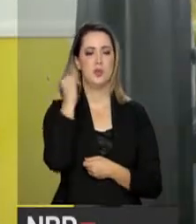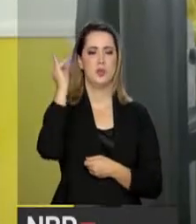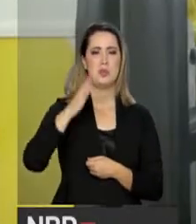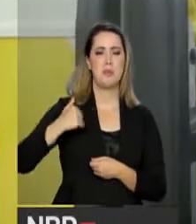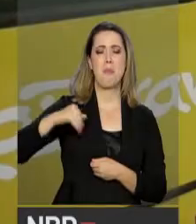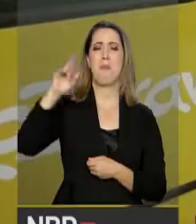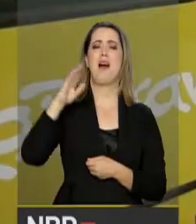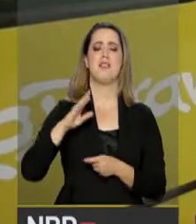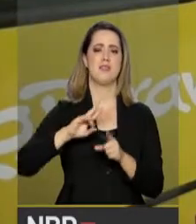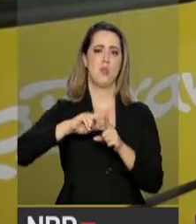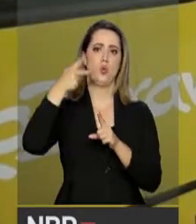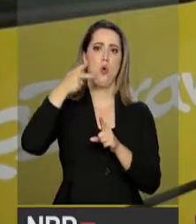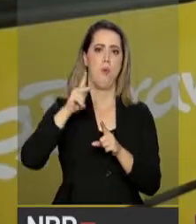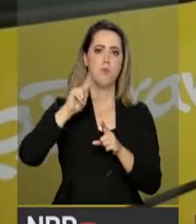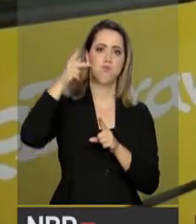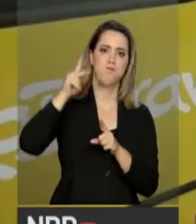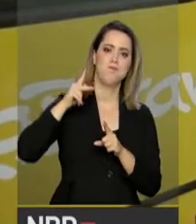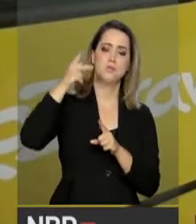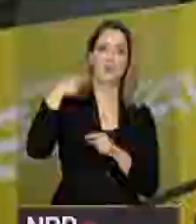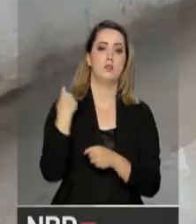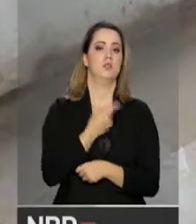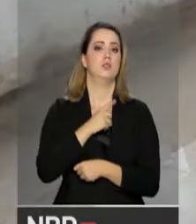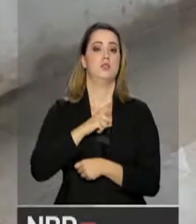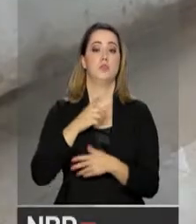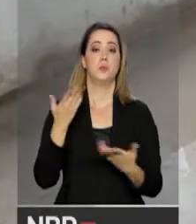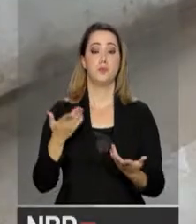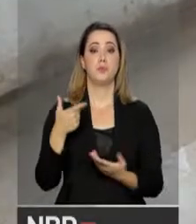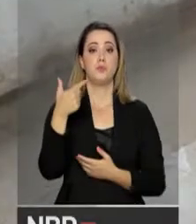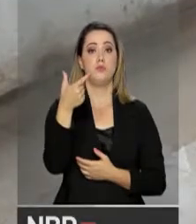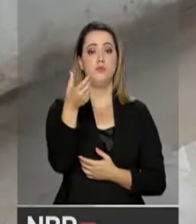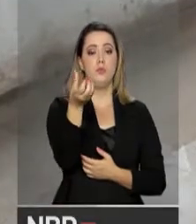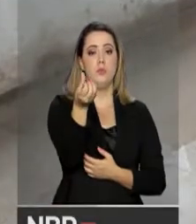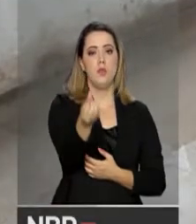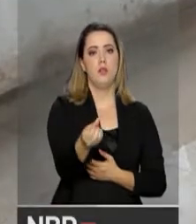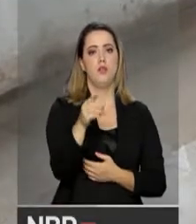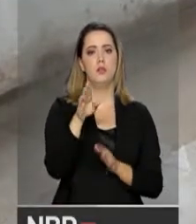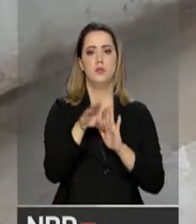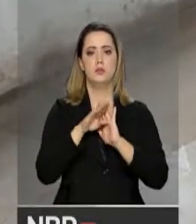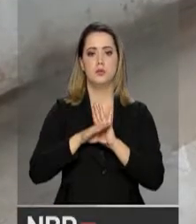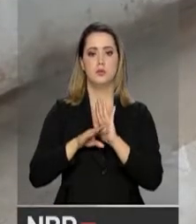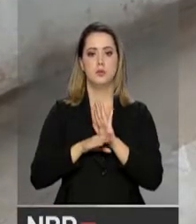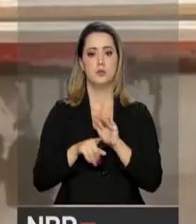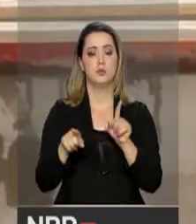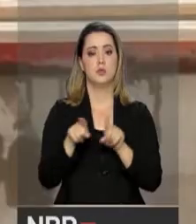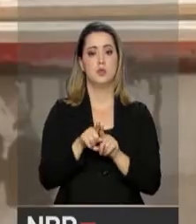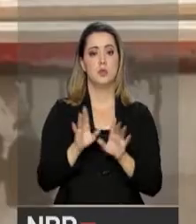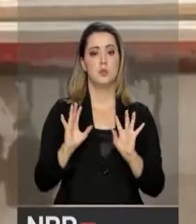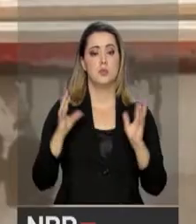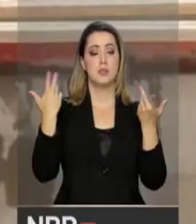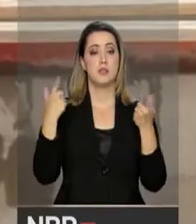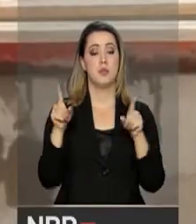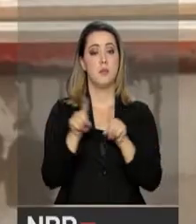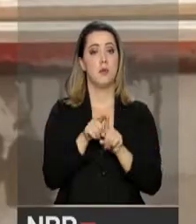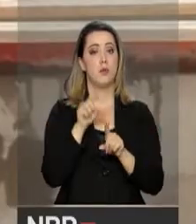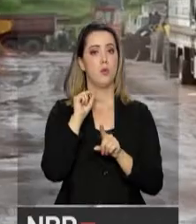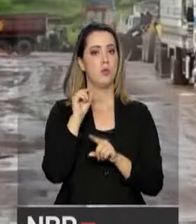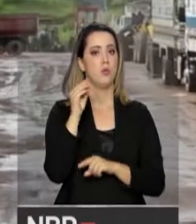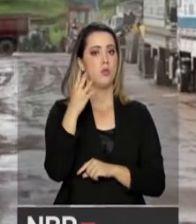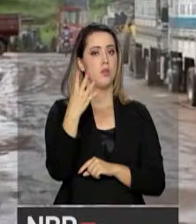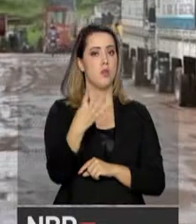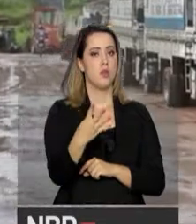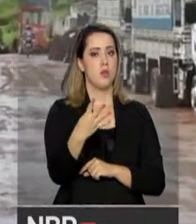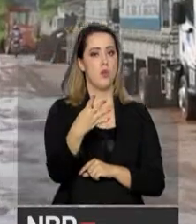que o dobro de trabalho do que nós temos. No ano de 2016, o Programa Calha Norte celebrou